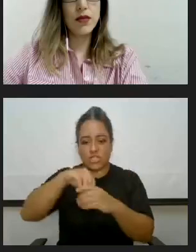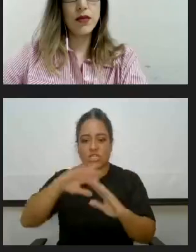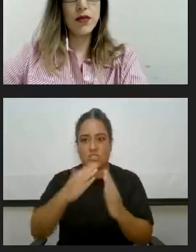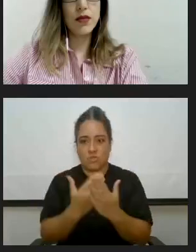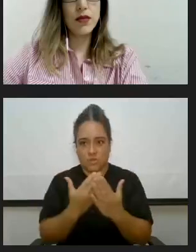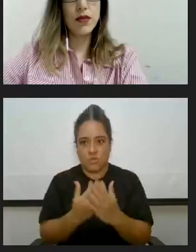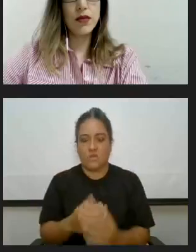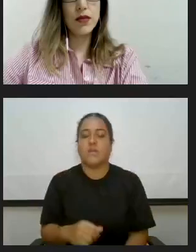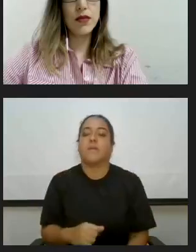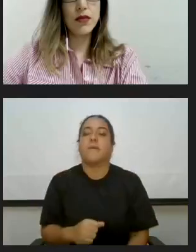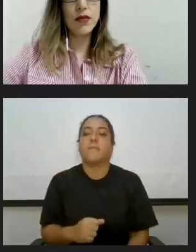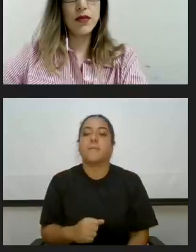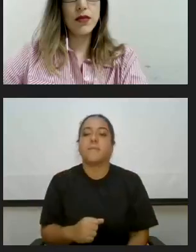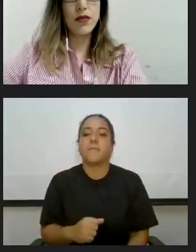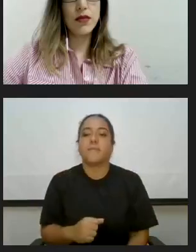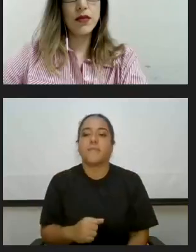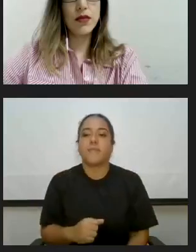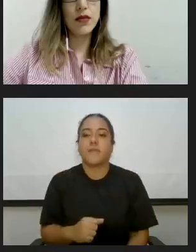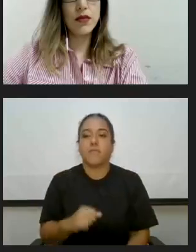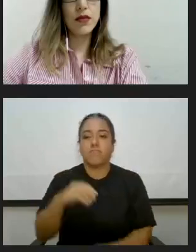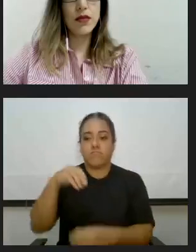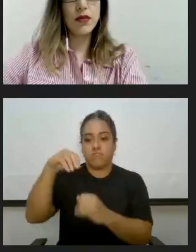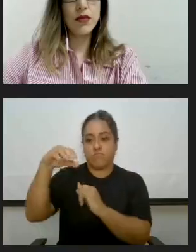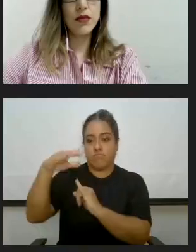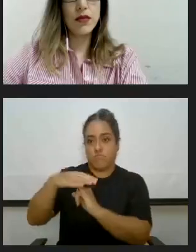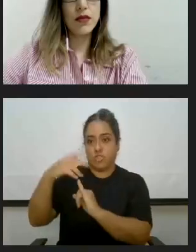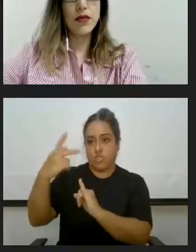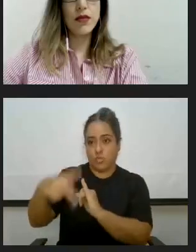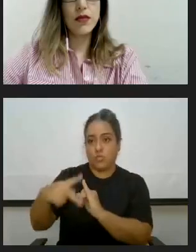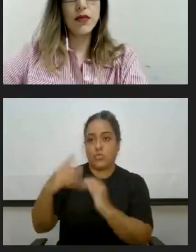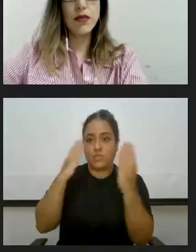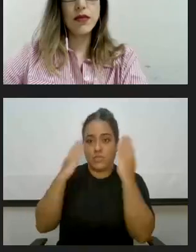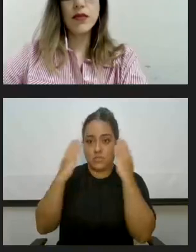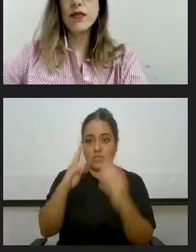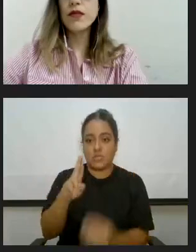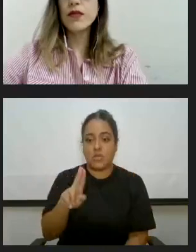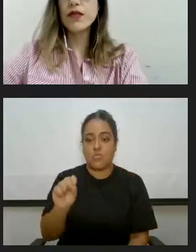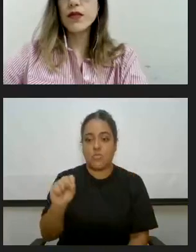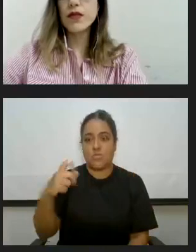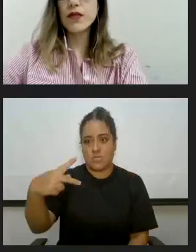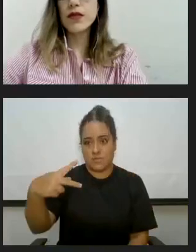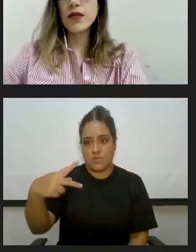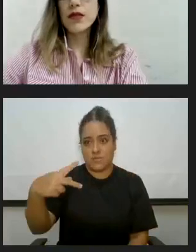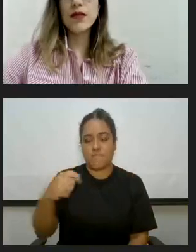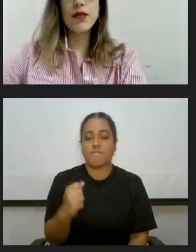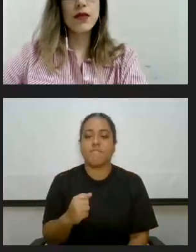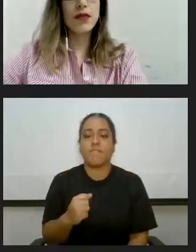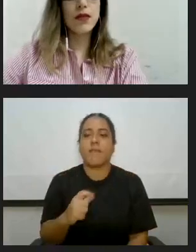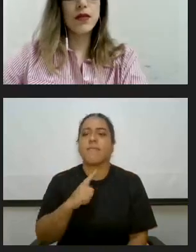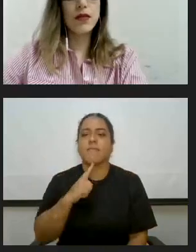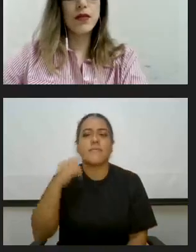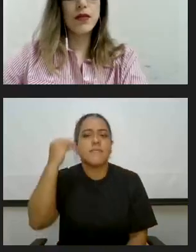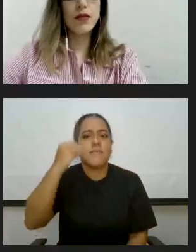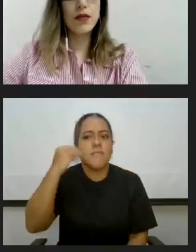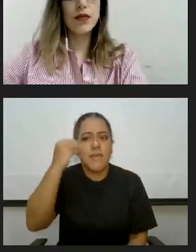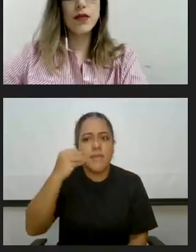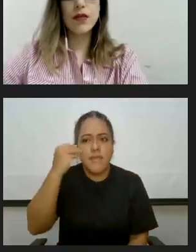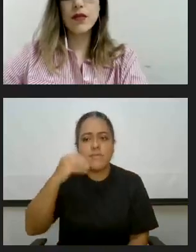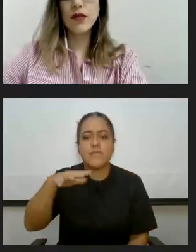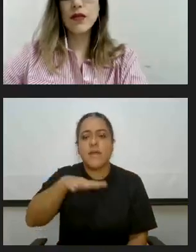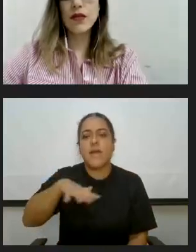LIEP, do Instituto de Psicologia da USP. Ela tem experiência nas